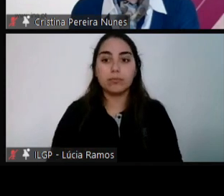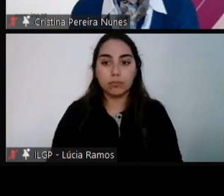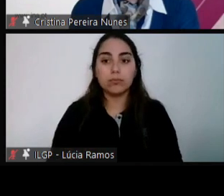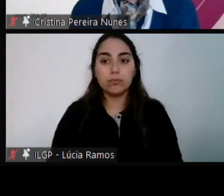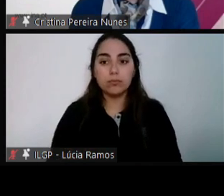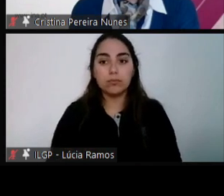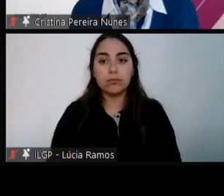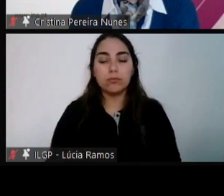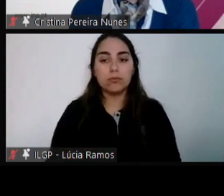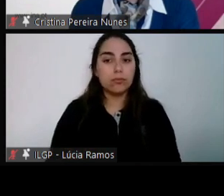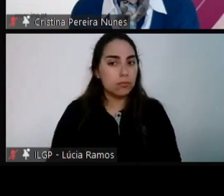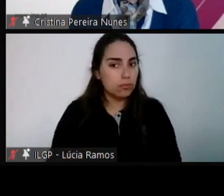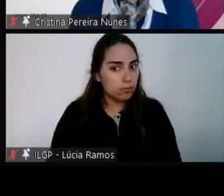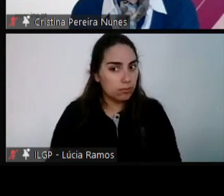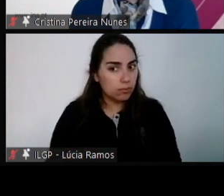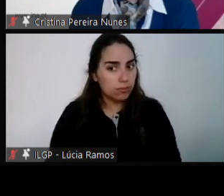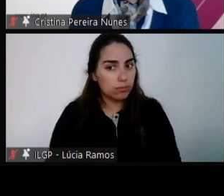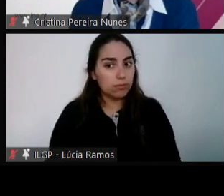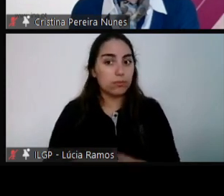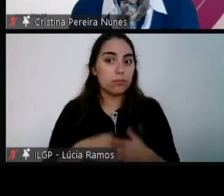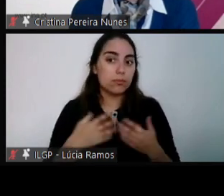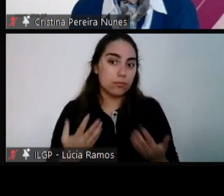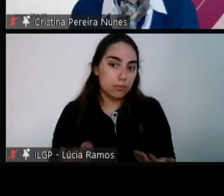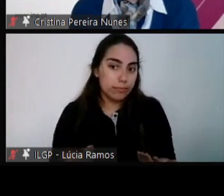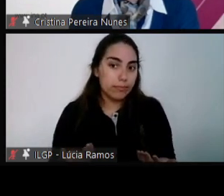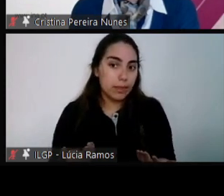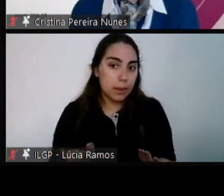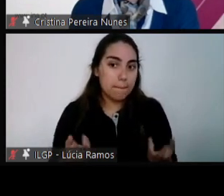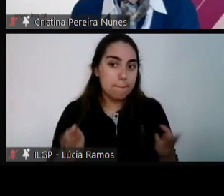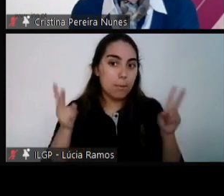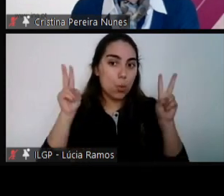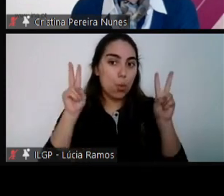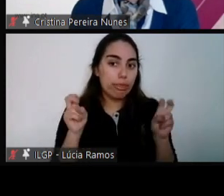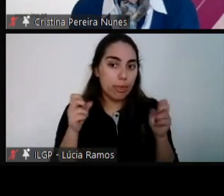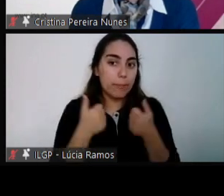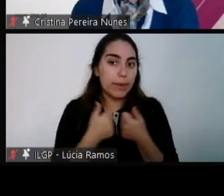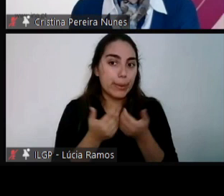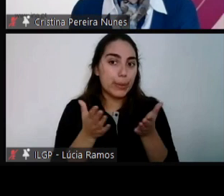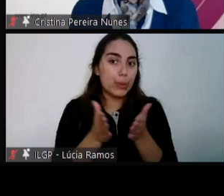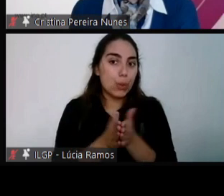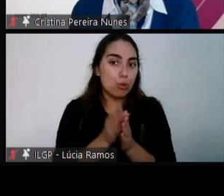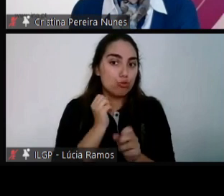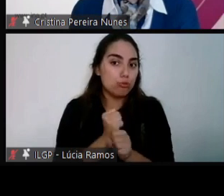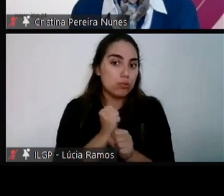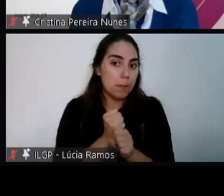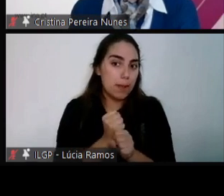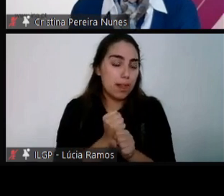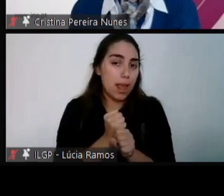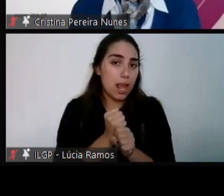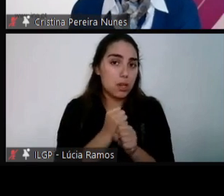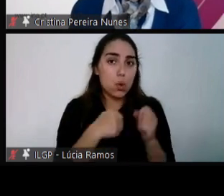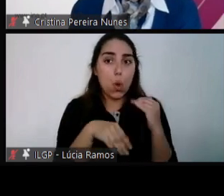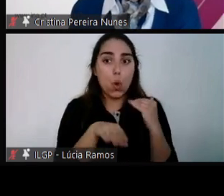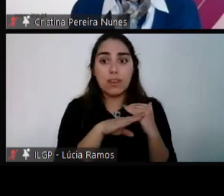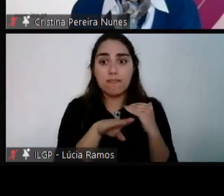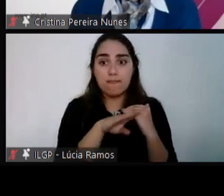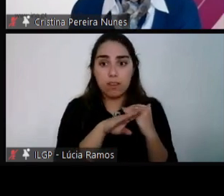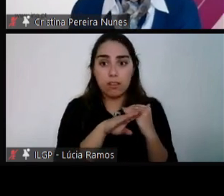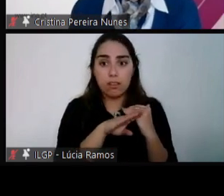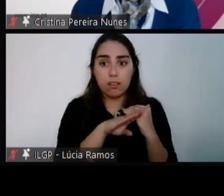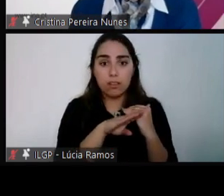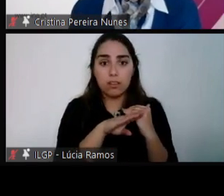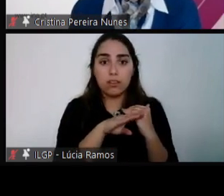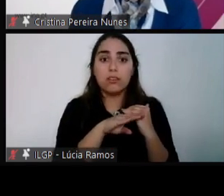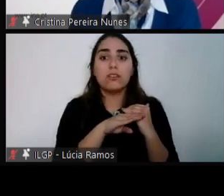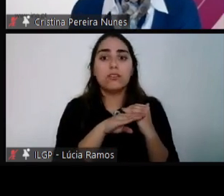Predictive Analytics. É uma matéria hoje em dia que nem todos estão a trabalhar ao nível de termos uma edição inteira só para Predictive